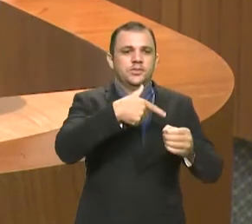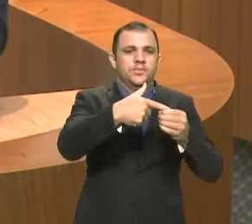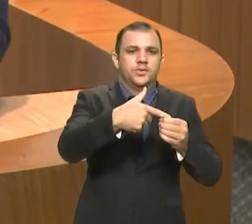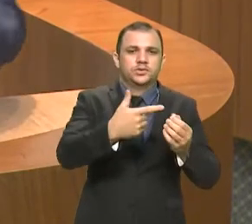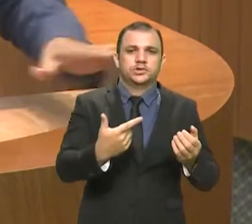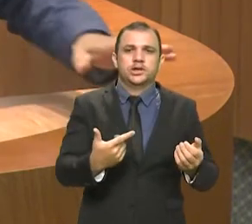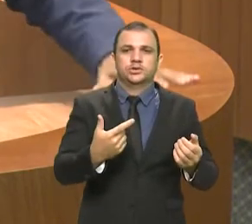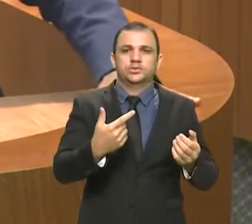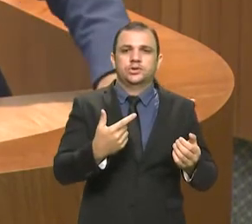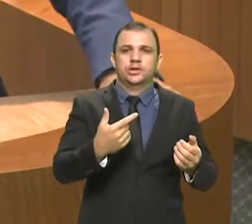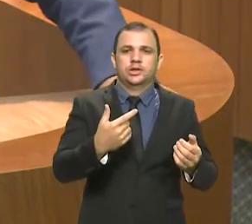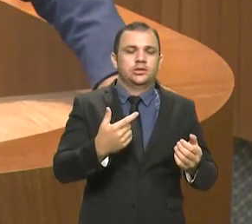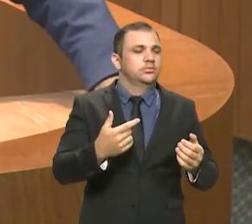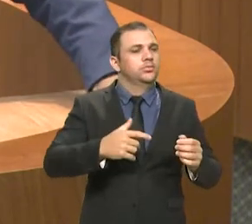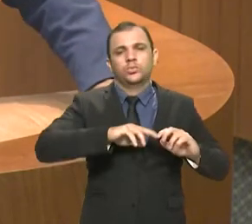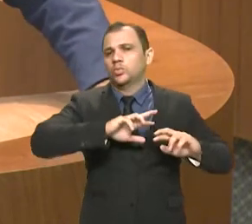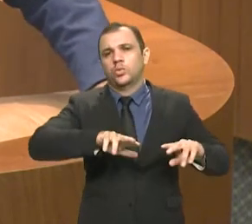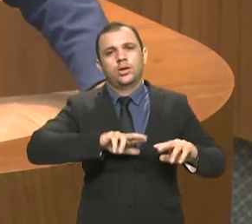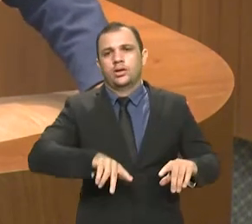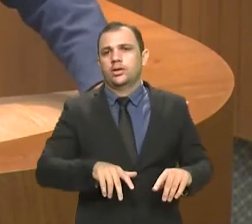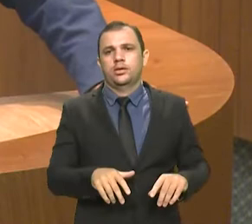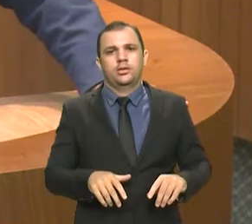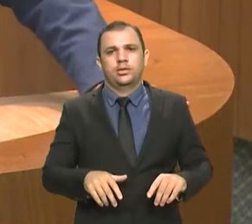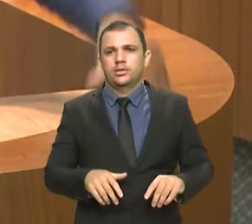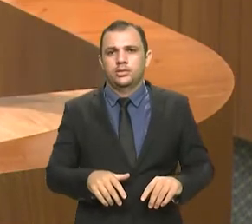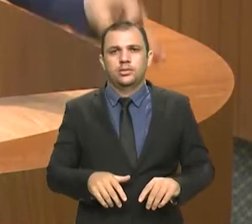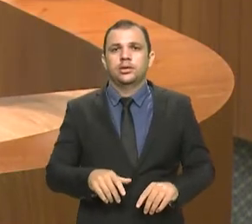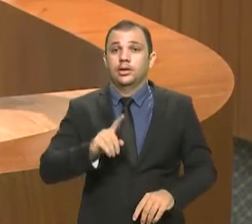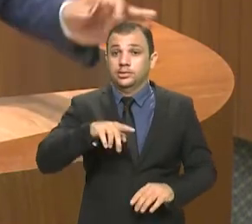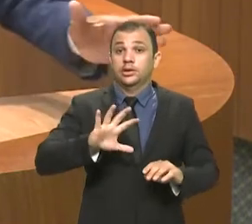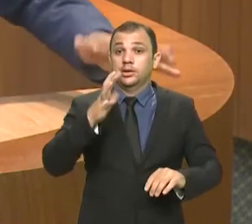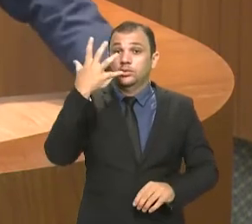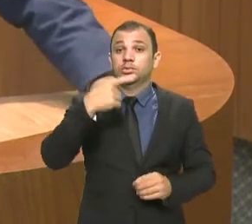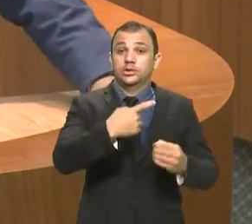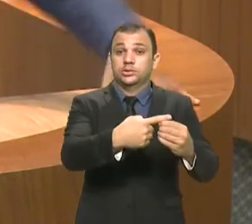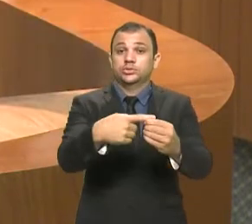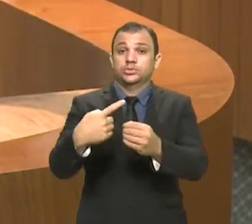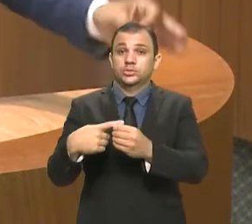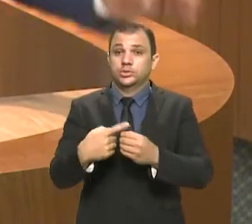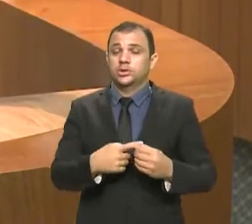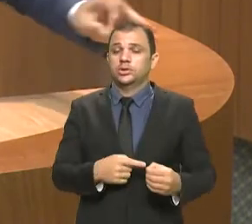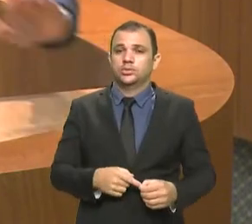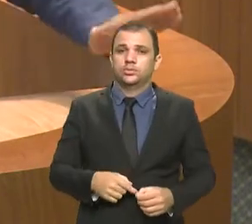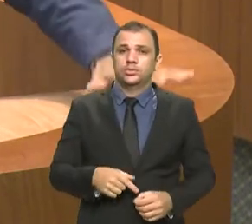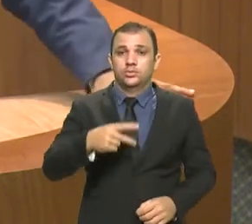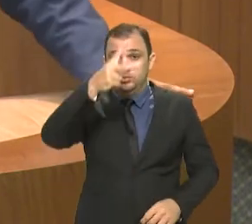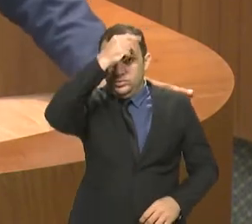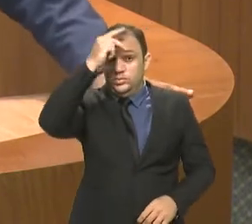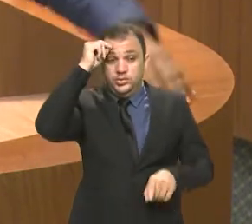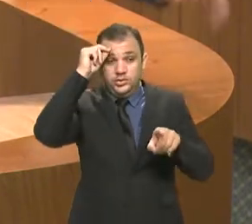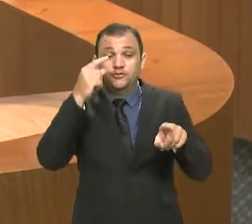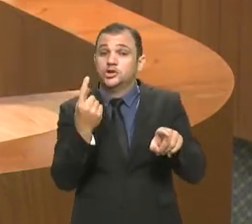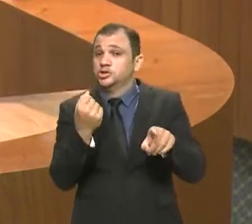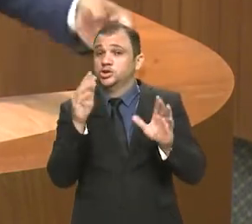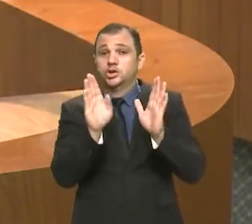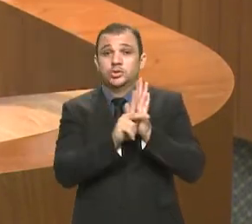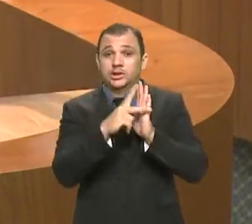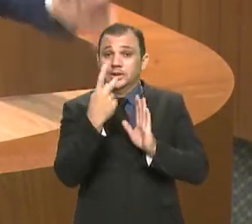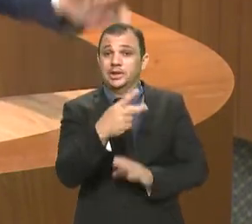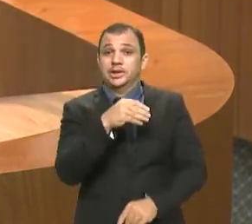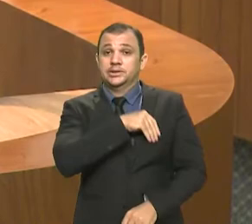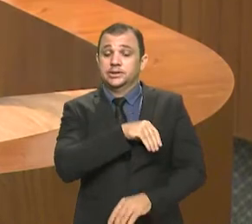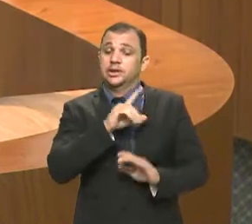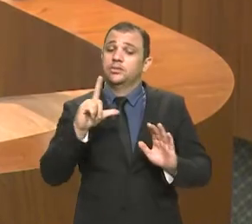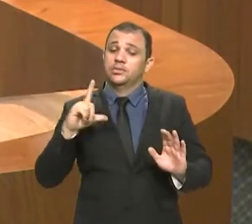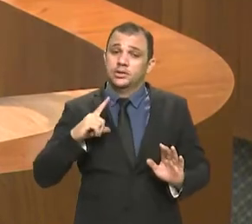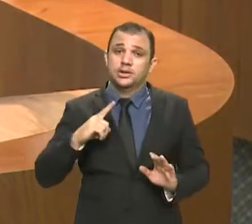Uma verdadeira palhaçada com dinheiro público. O prefeito tem o seu salário. Do seu salário ele faz o que ele quiser. Mas ele não pode